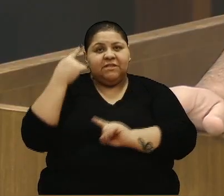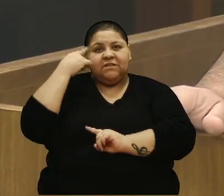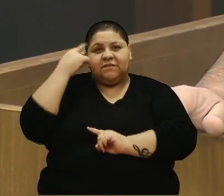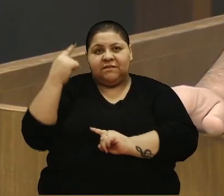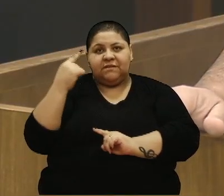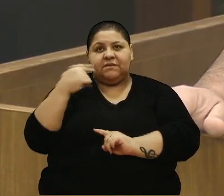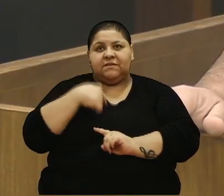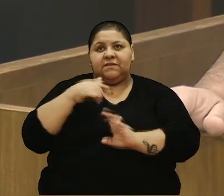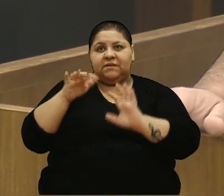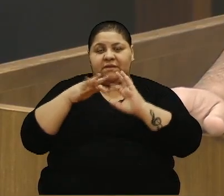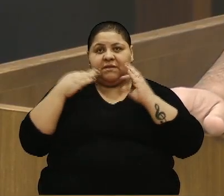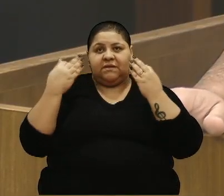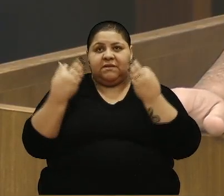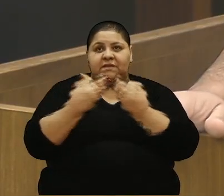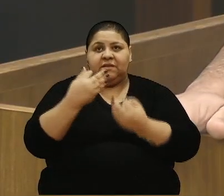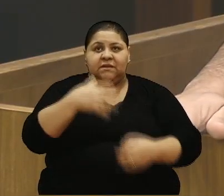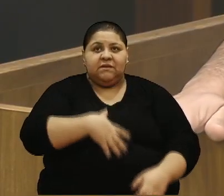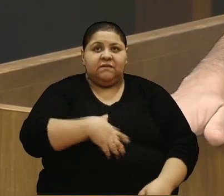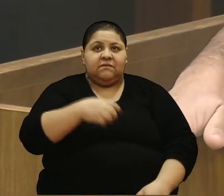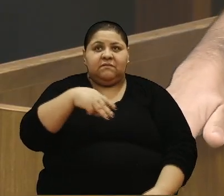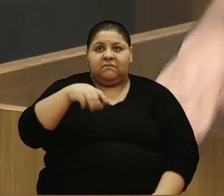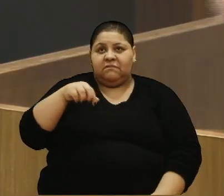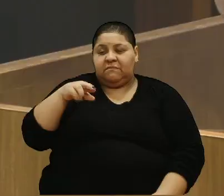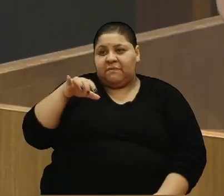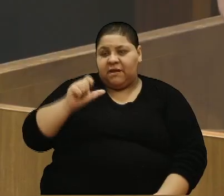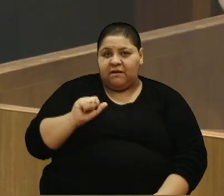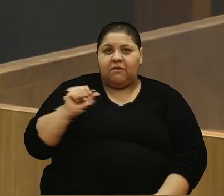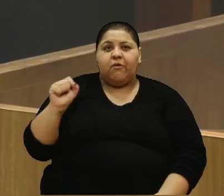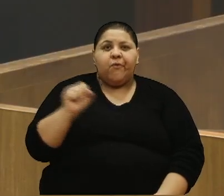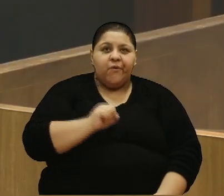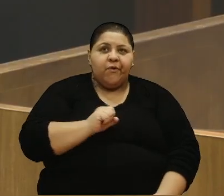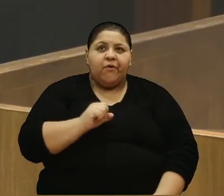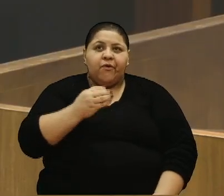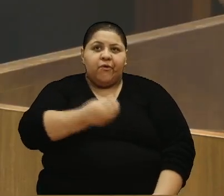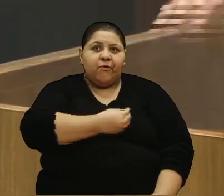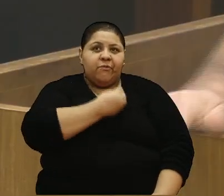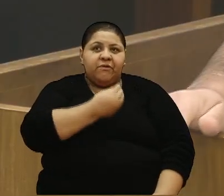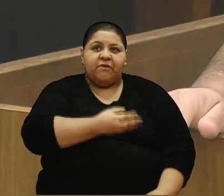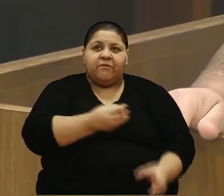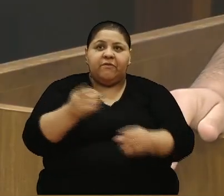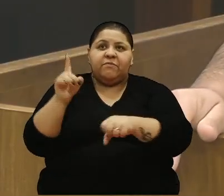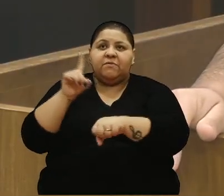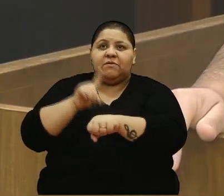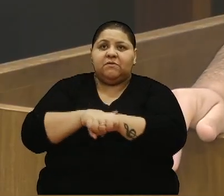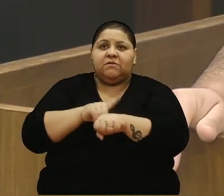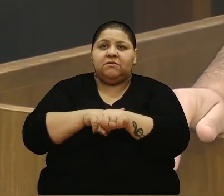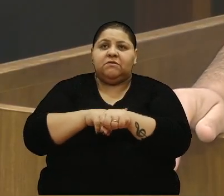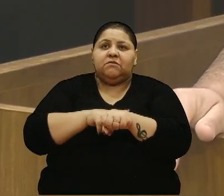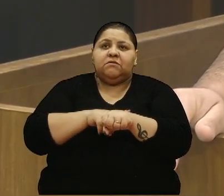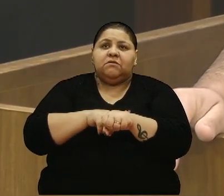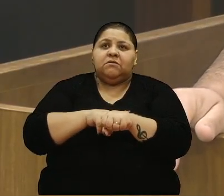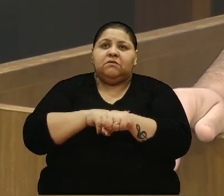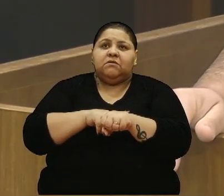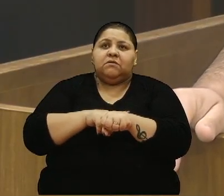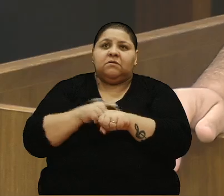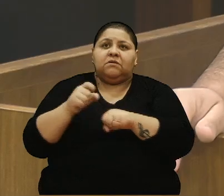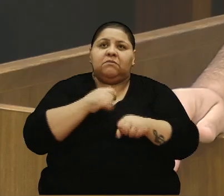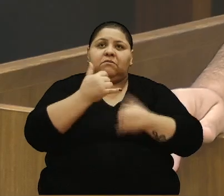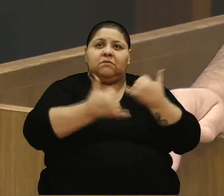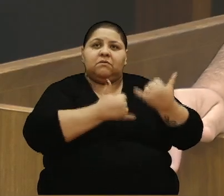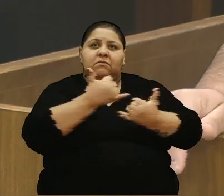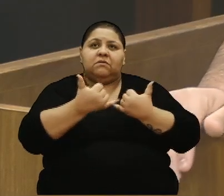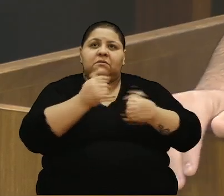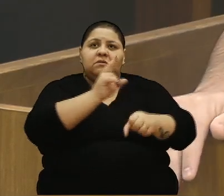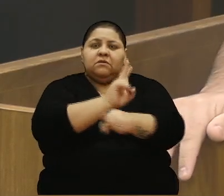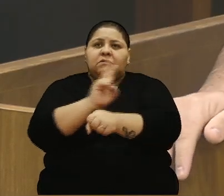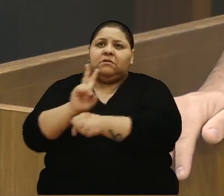na minha família, na minha filha, Maria Rafaela, de eu poder viver anos, né? E a gente poder brincar,